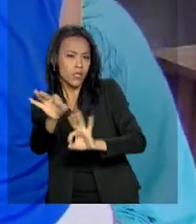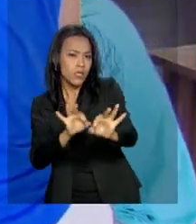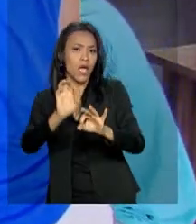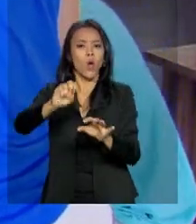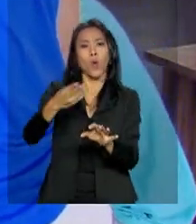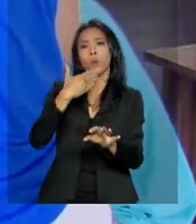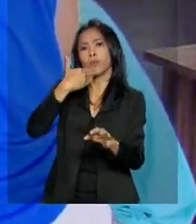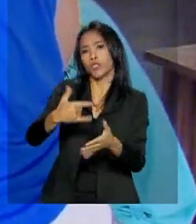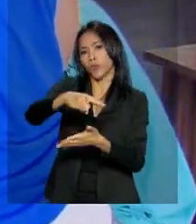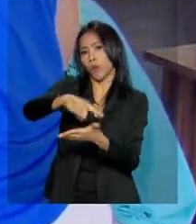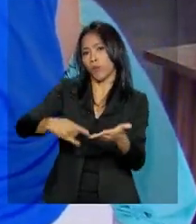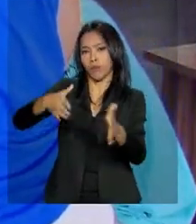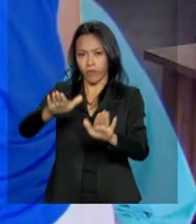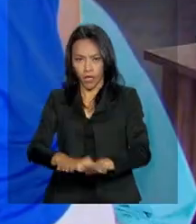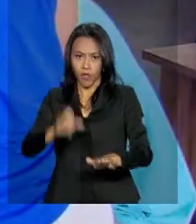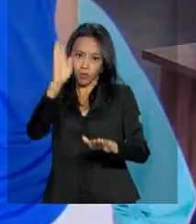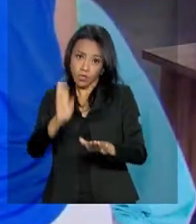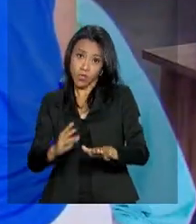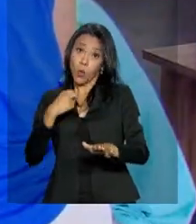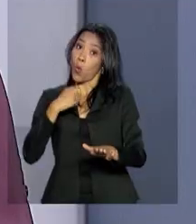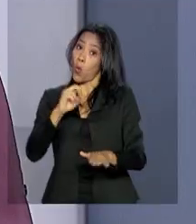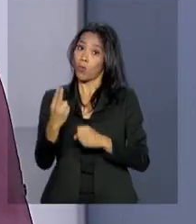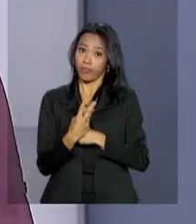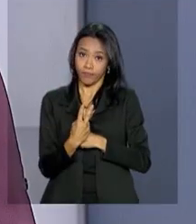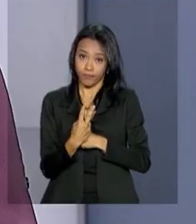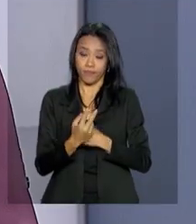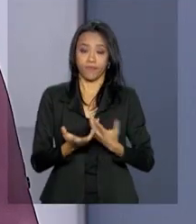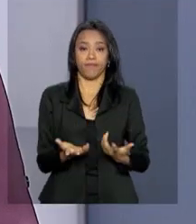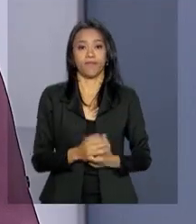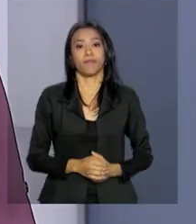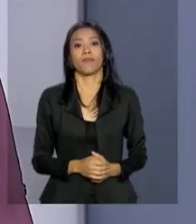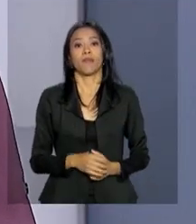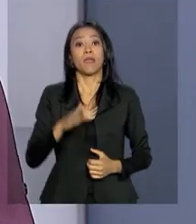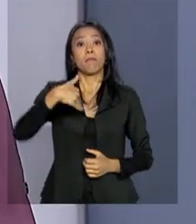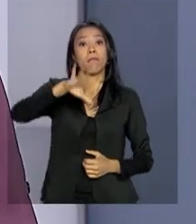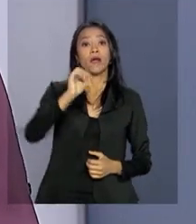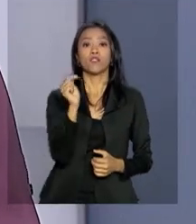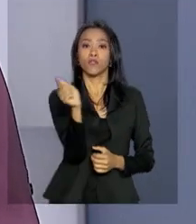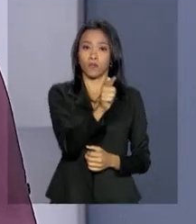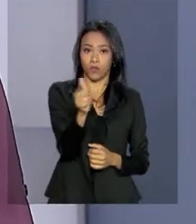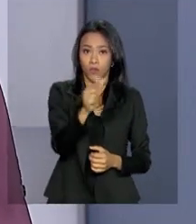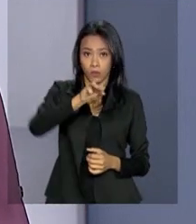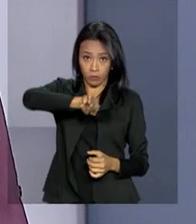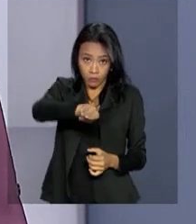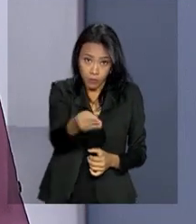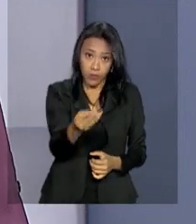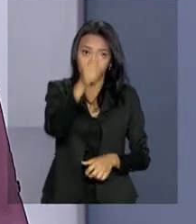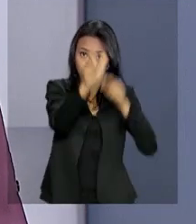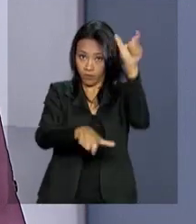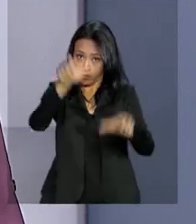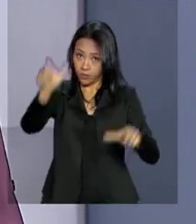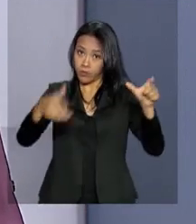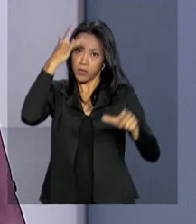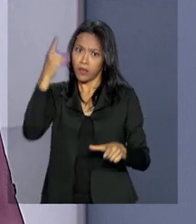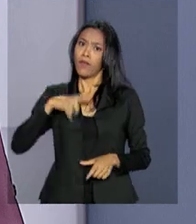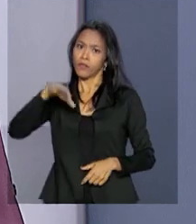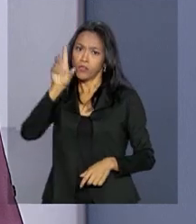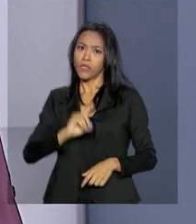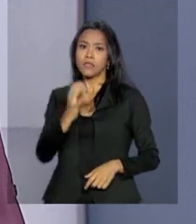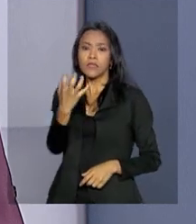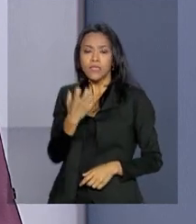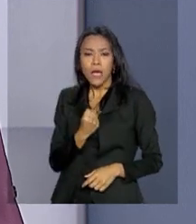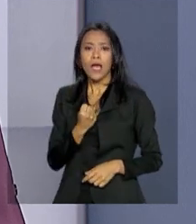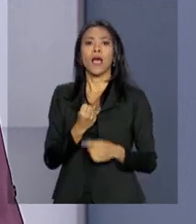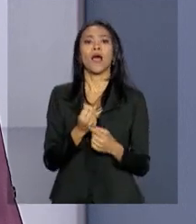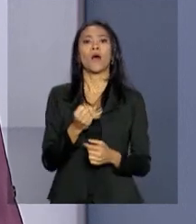residência temporária de refúgio mais de 22 milhões de trabalhadores têm direito aos saques do abono salarial